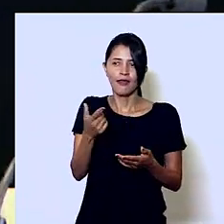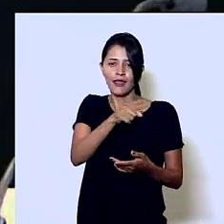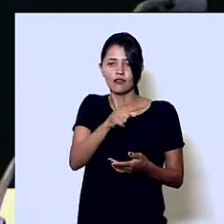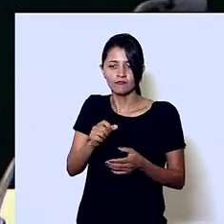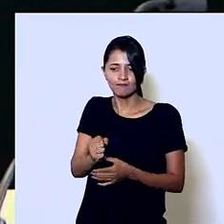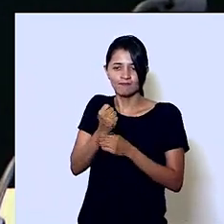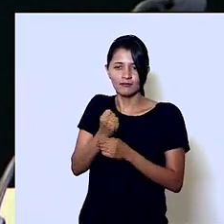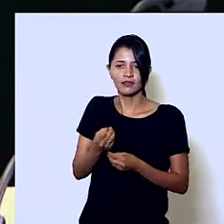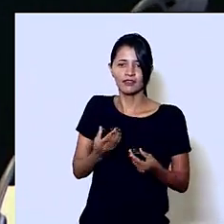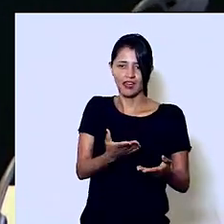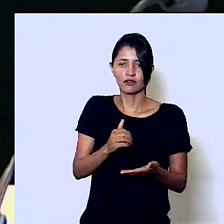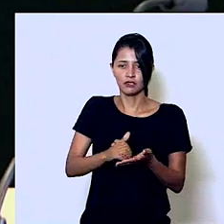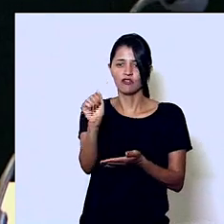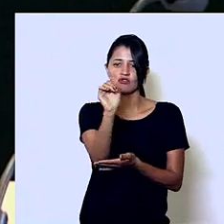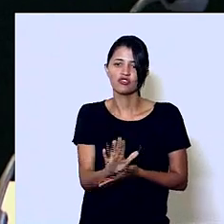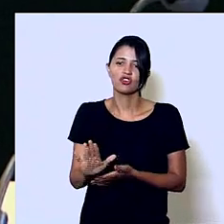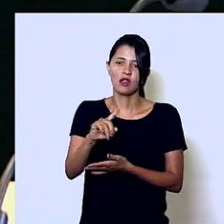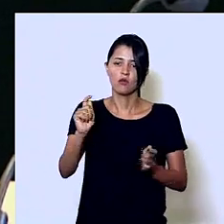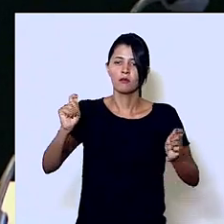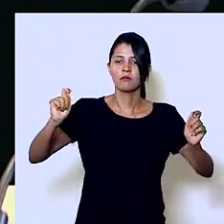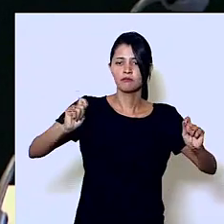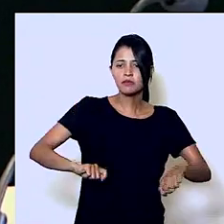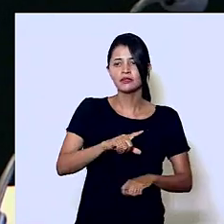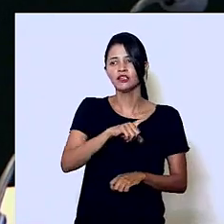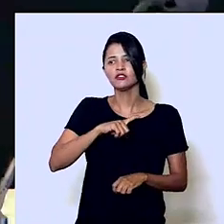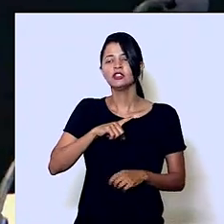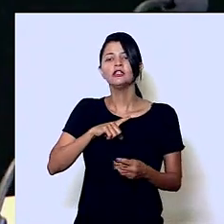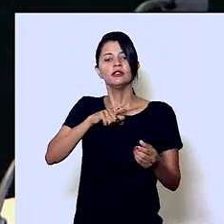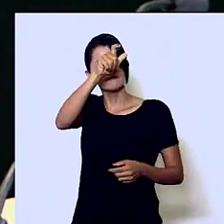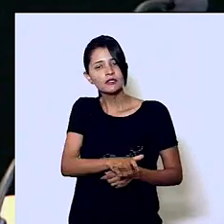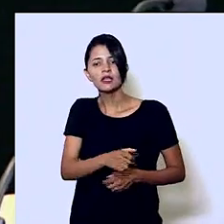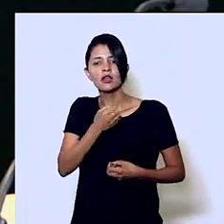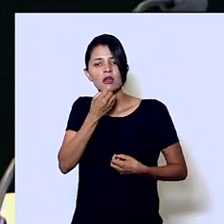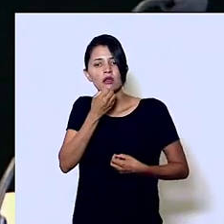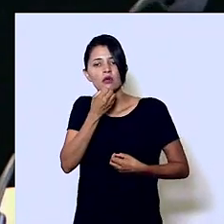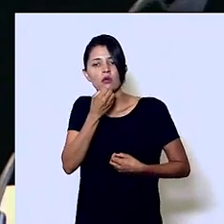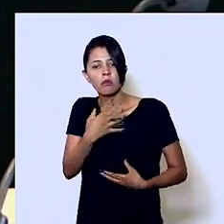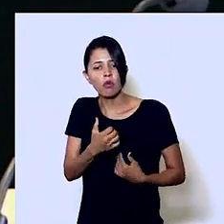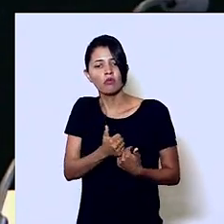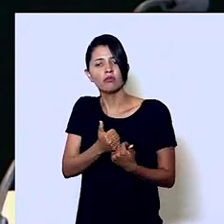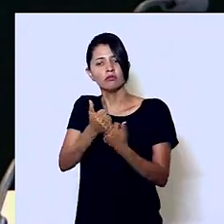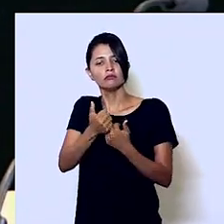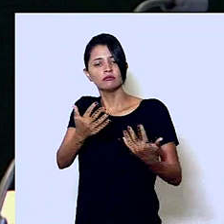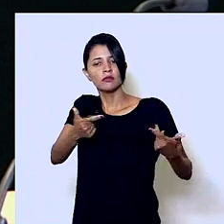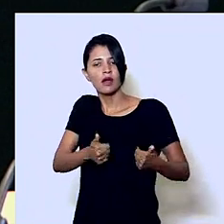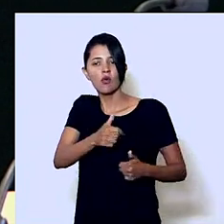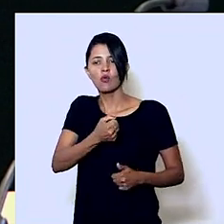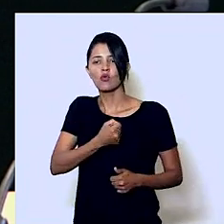secretário-geral uma capacidade de ser o bom assessor, o diplomata número um de uma